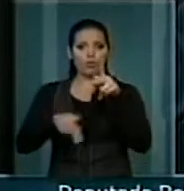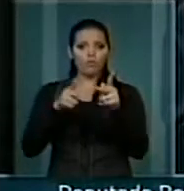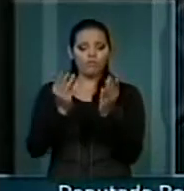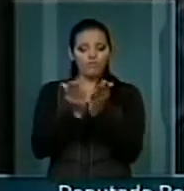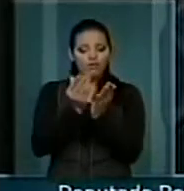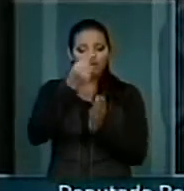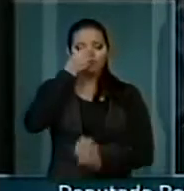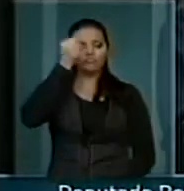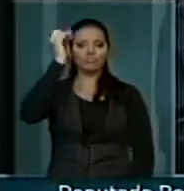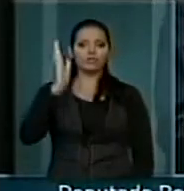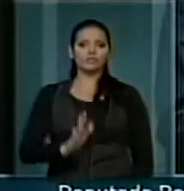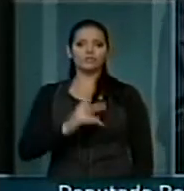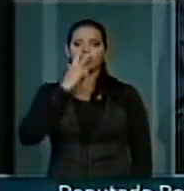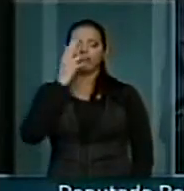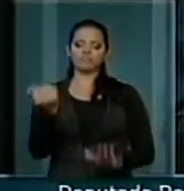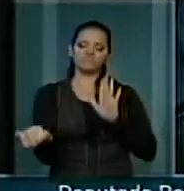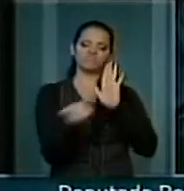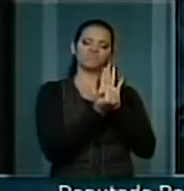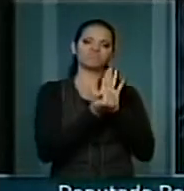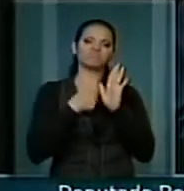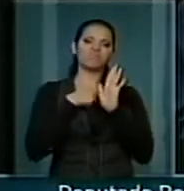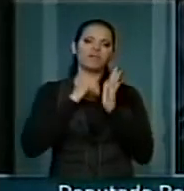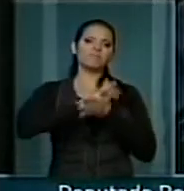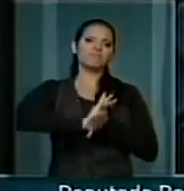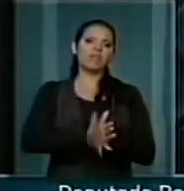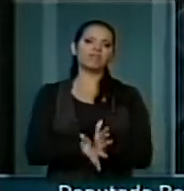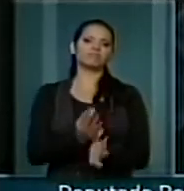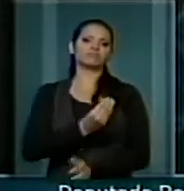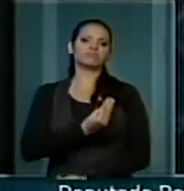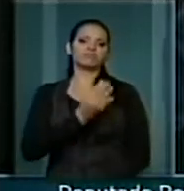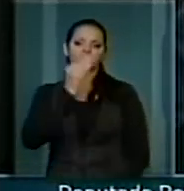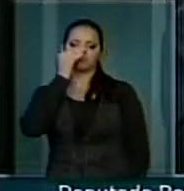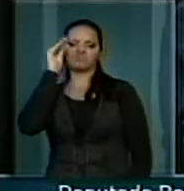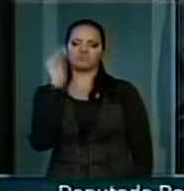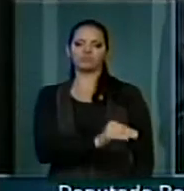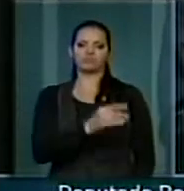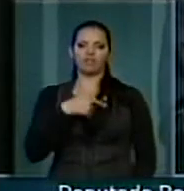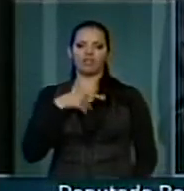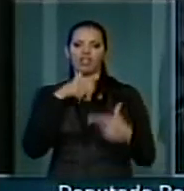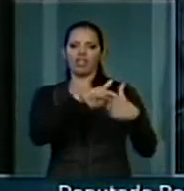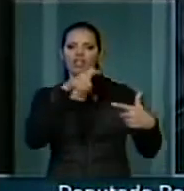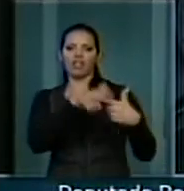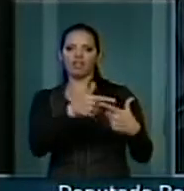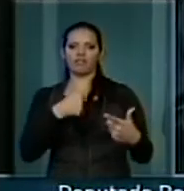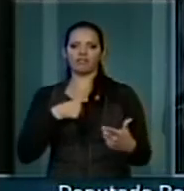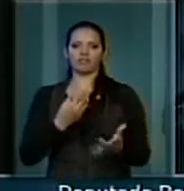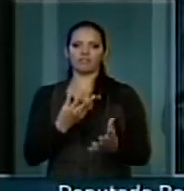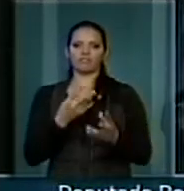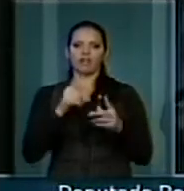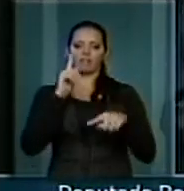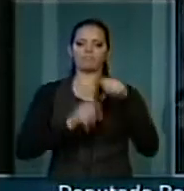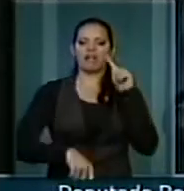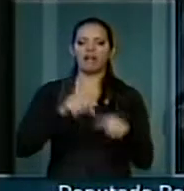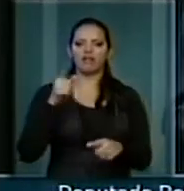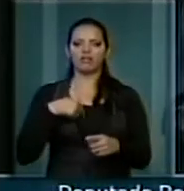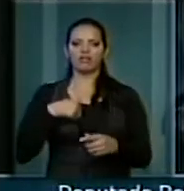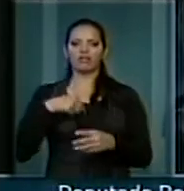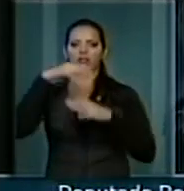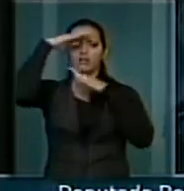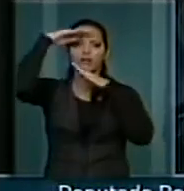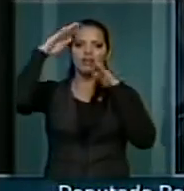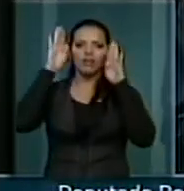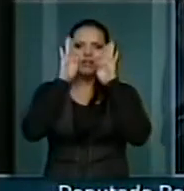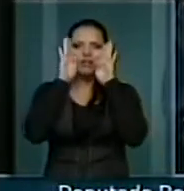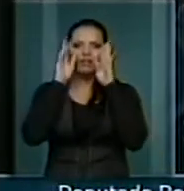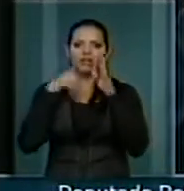desse país é rotulado de maneira preconceituosa, é estigmatizado, é tido como conservador,